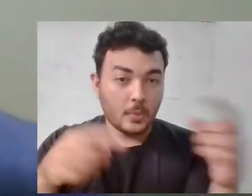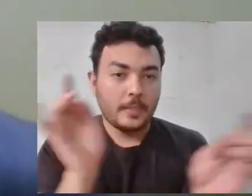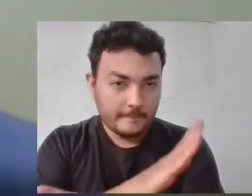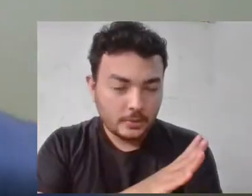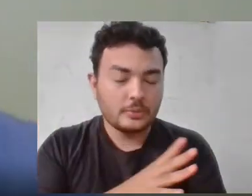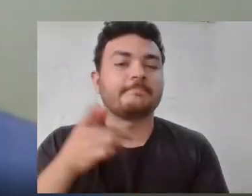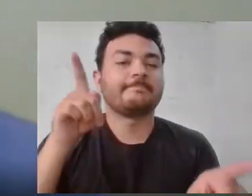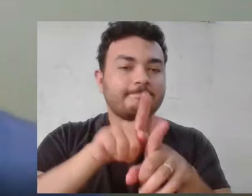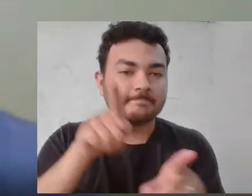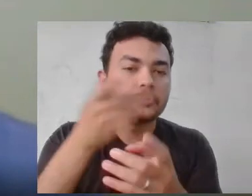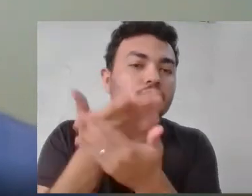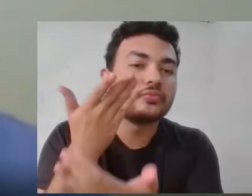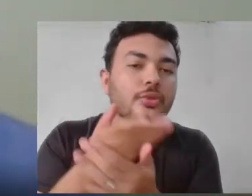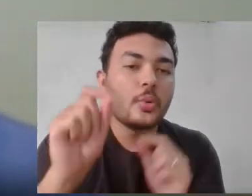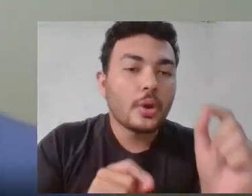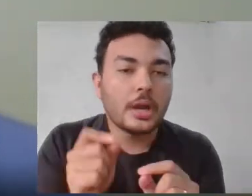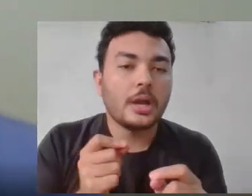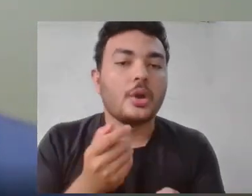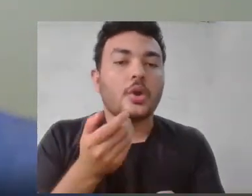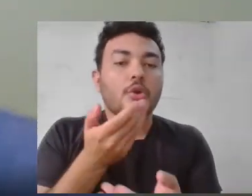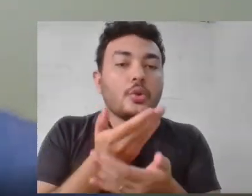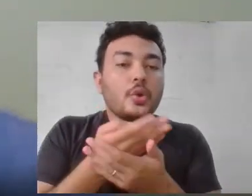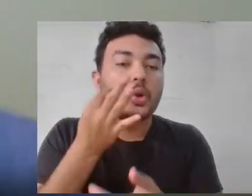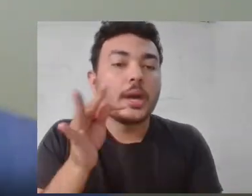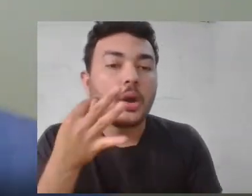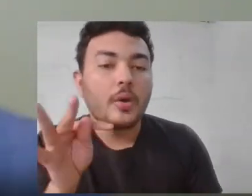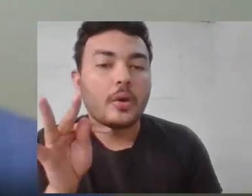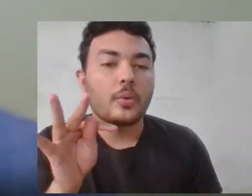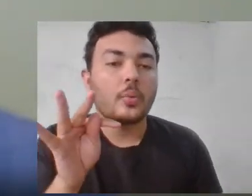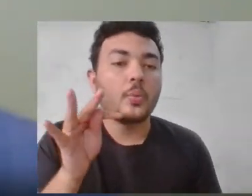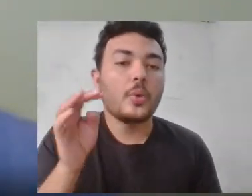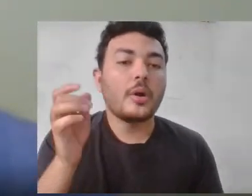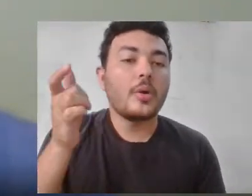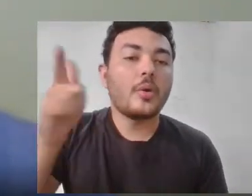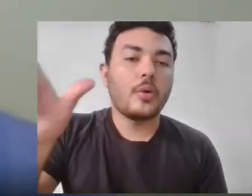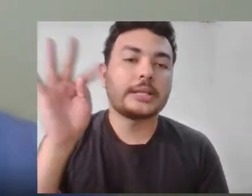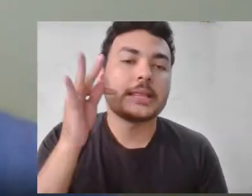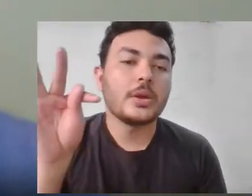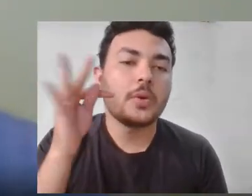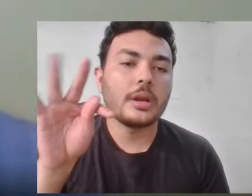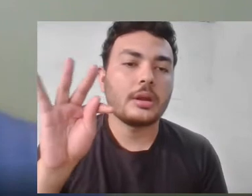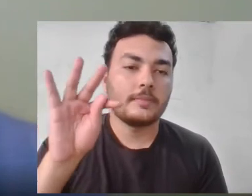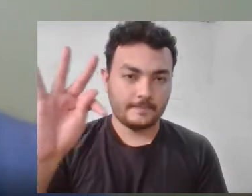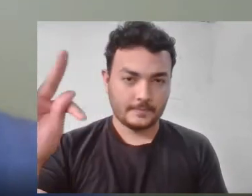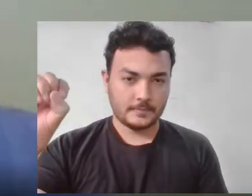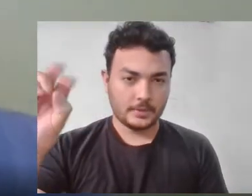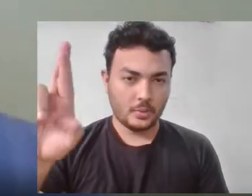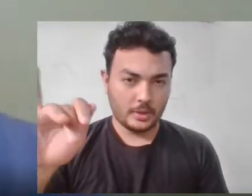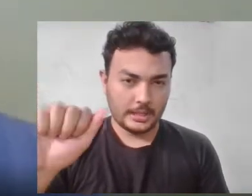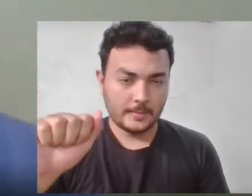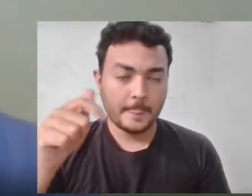o estudo teórico da química de coordenação com a outra teoria, né, que é uma teoria que surgiu depois, que ajuda a